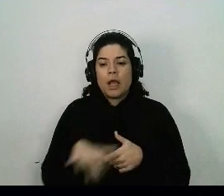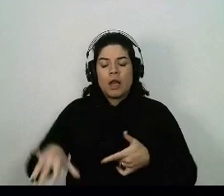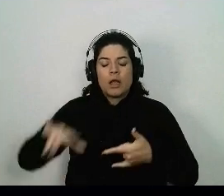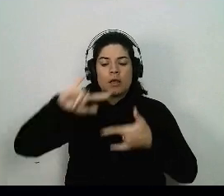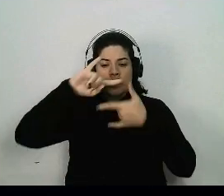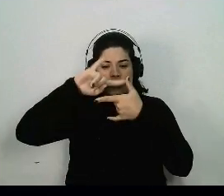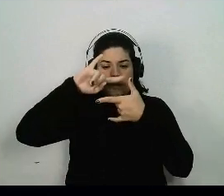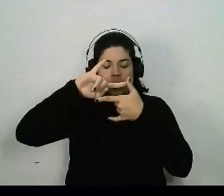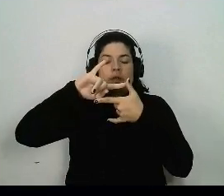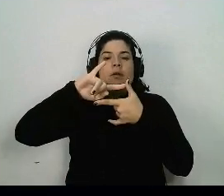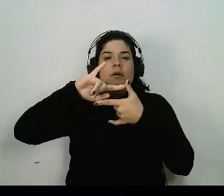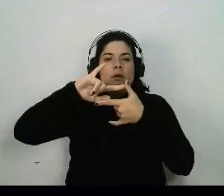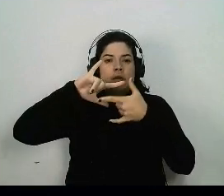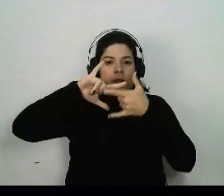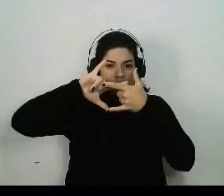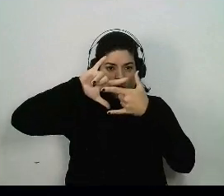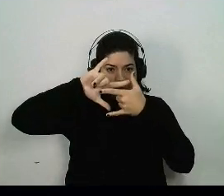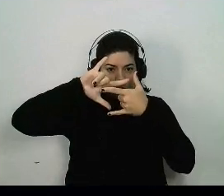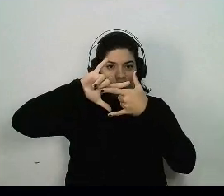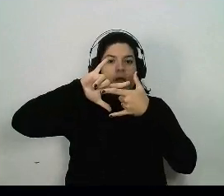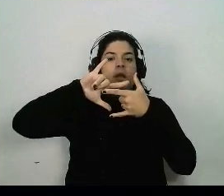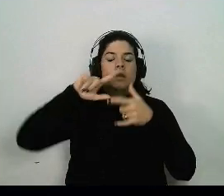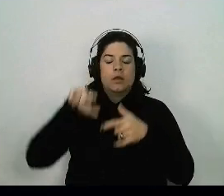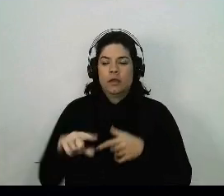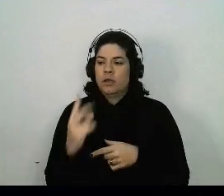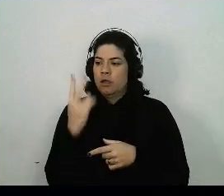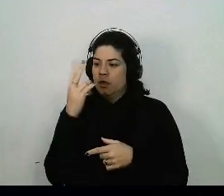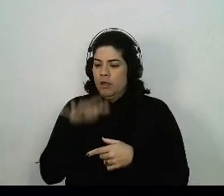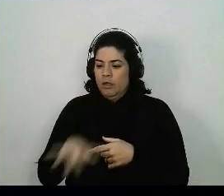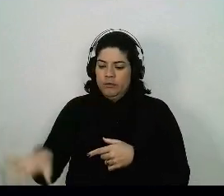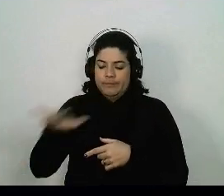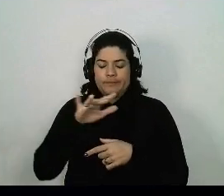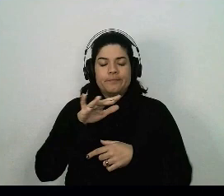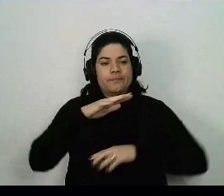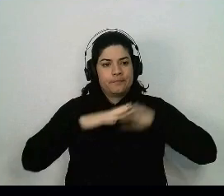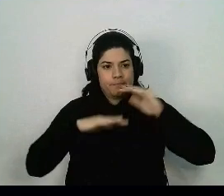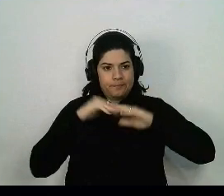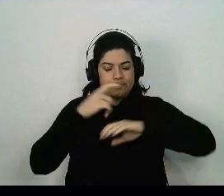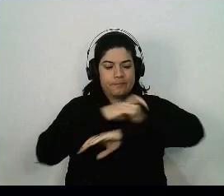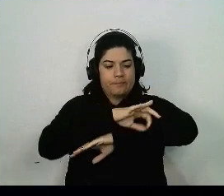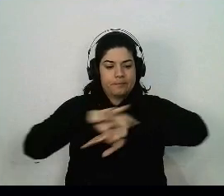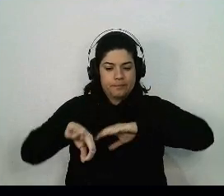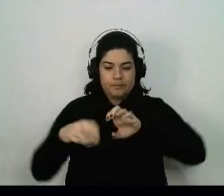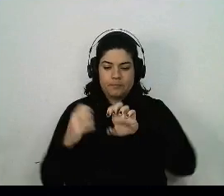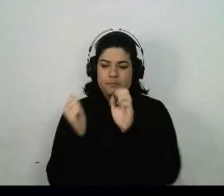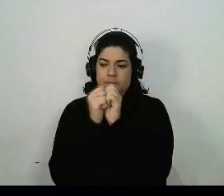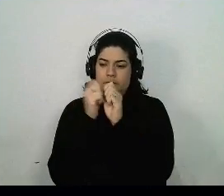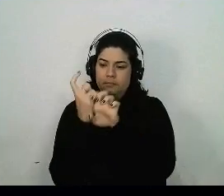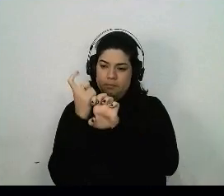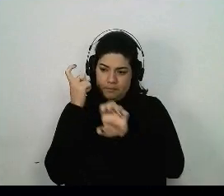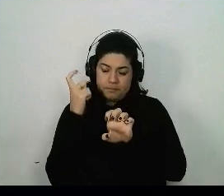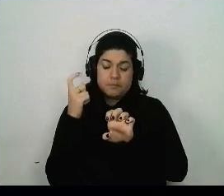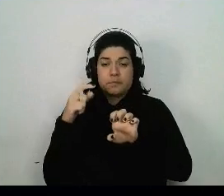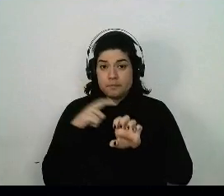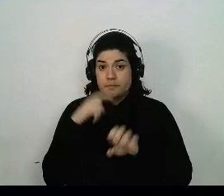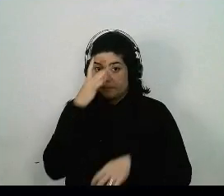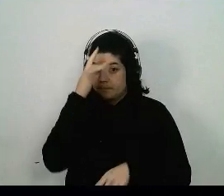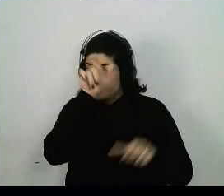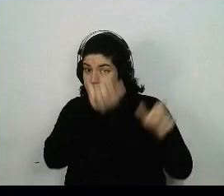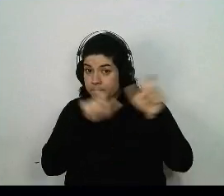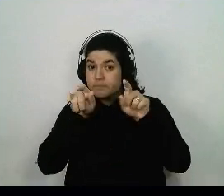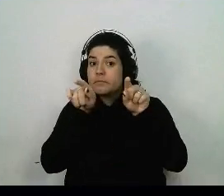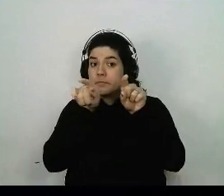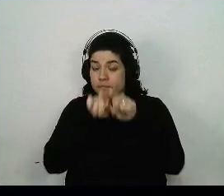uma junção entre duas áreas de especialidades de engenharia com arquitetura, a gente tem também pessoas que conseguem chegar em